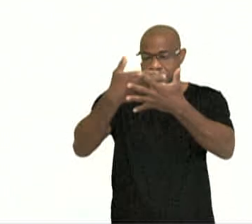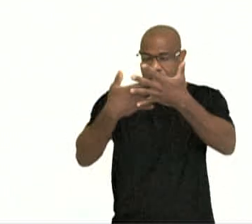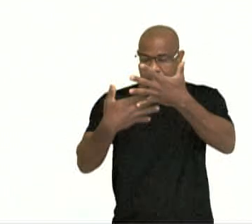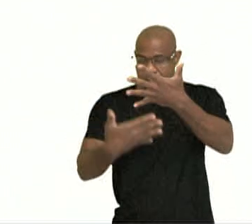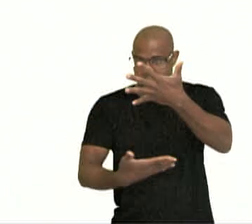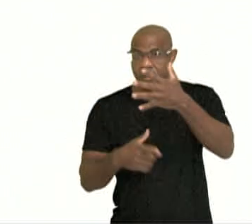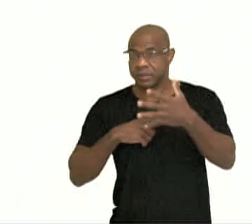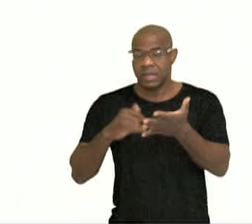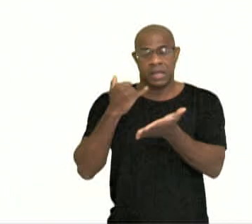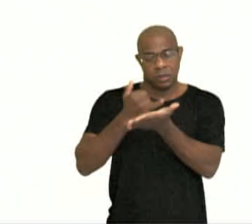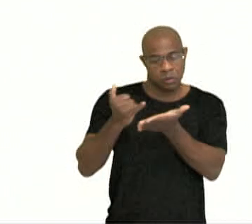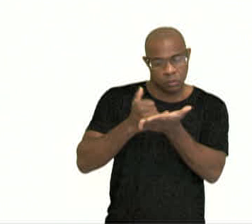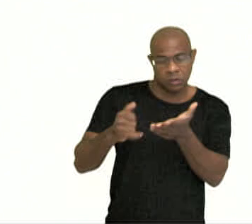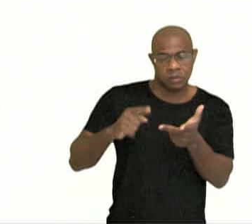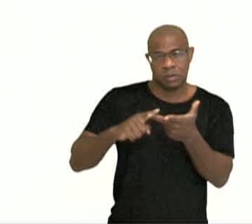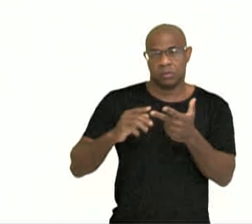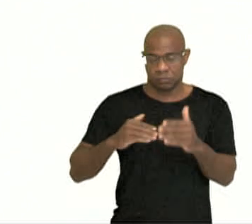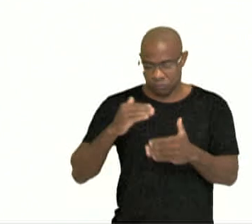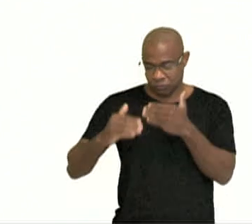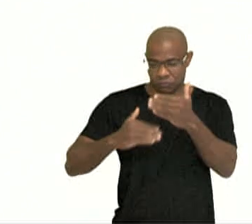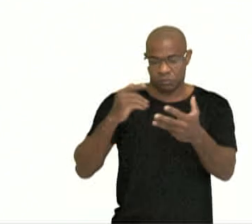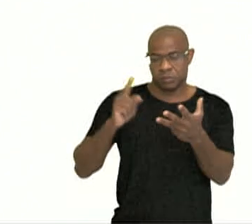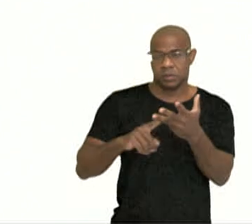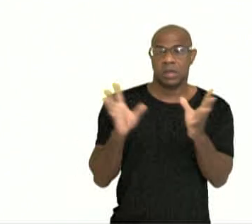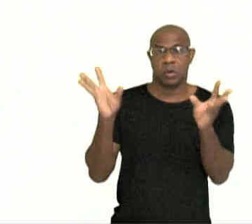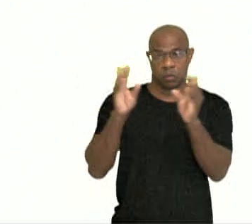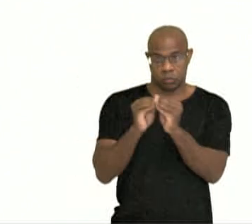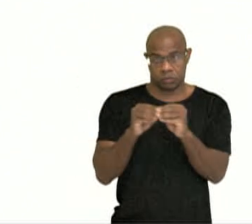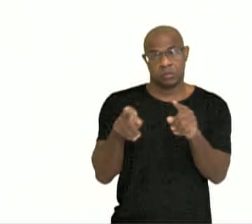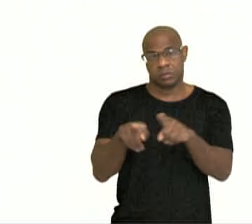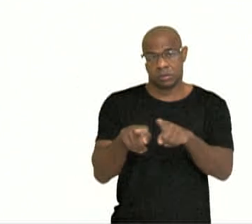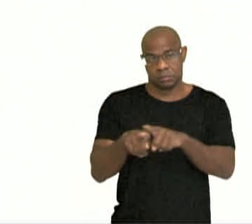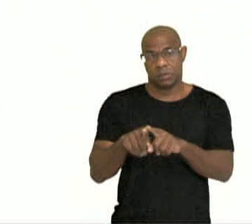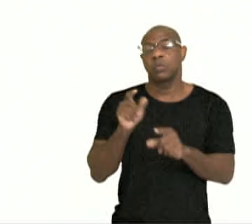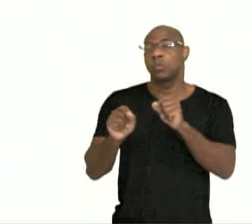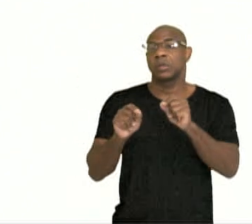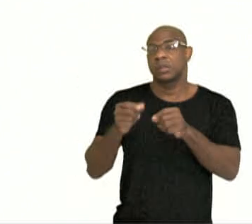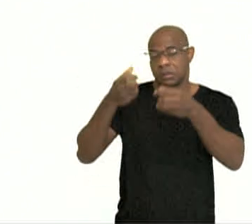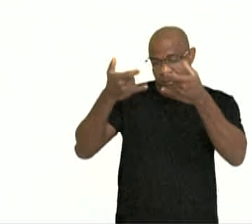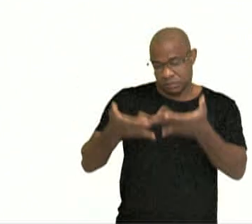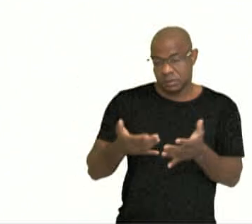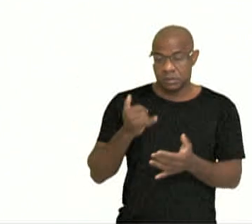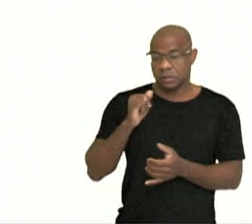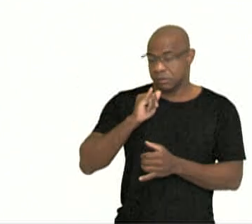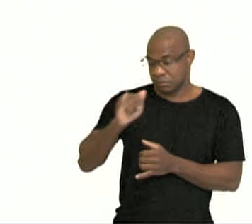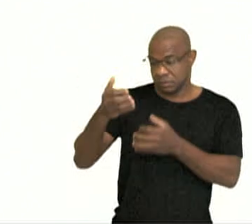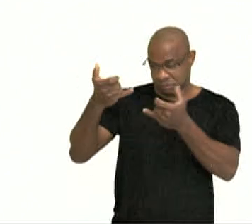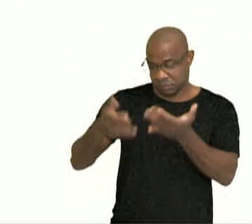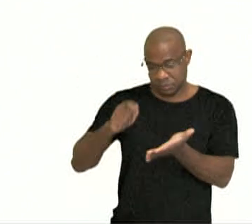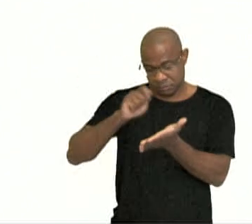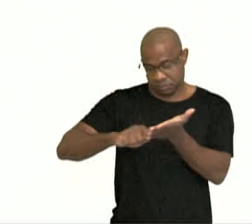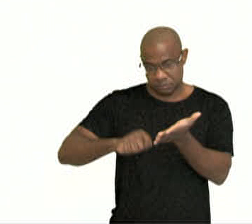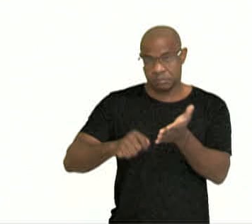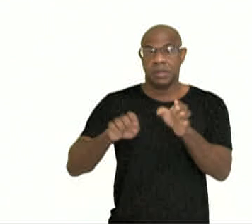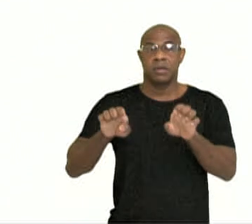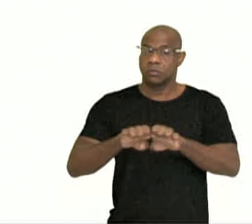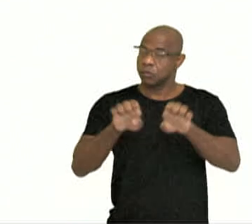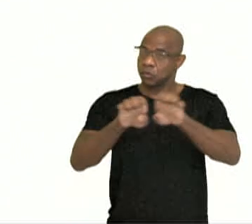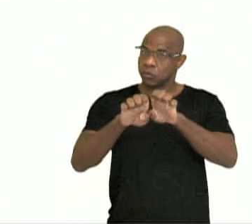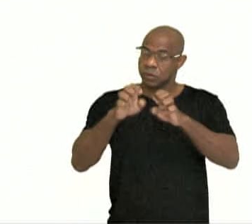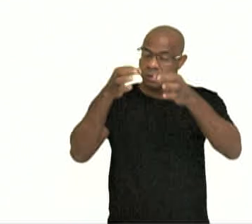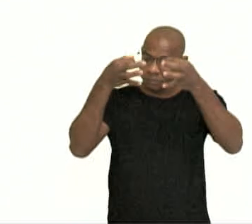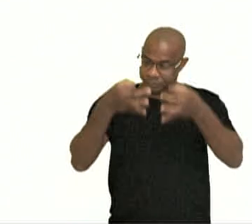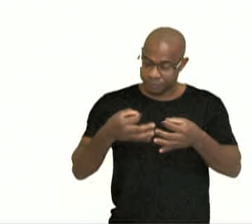a introdução, o desenvolvimento e a conclusão do que se pretende informar, né? É uma estrutura bastante elegante,